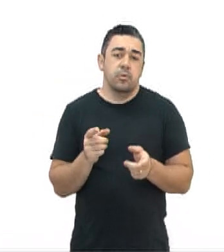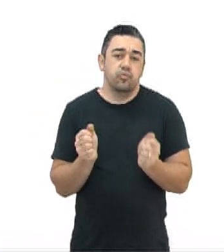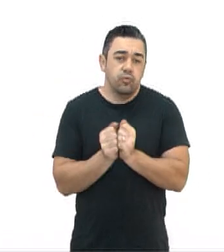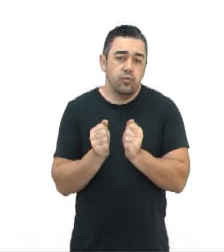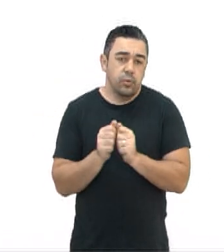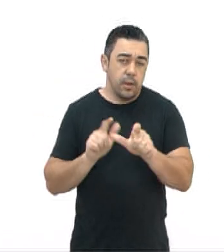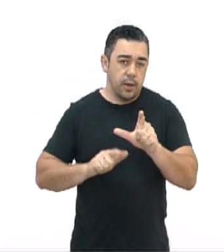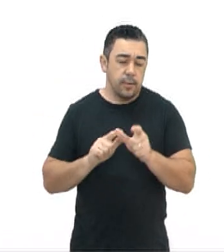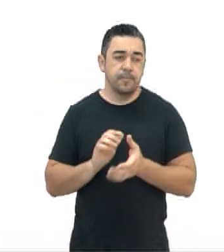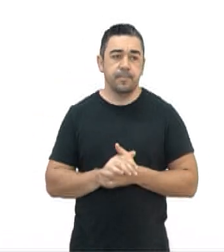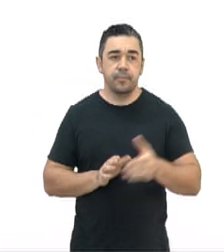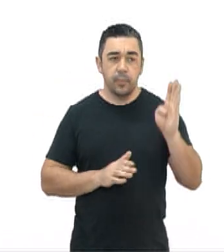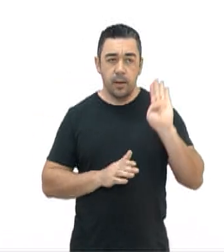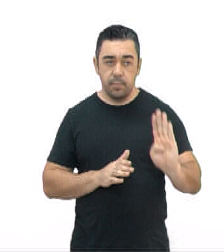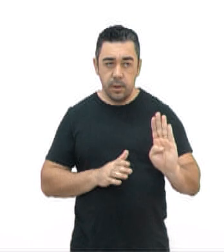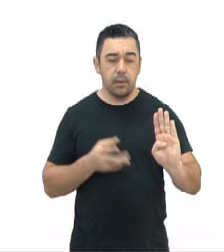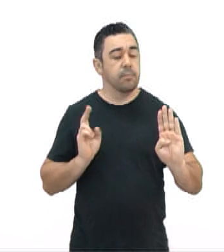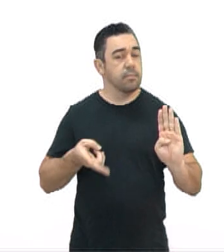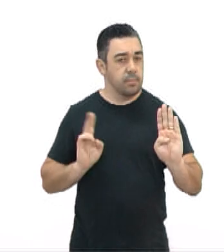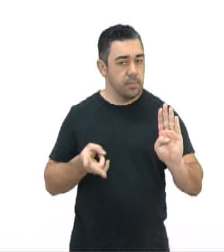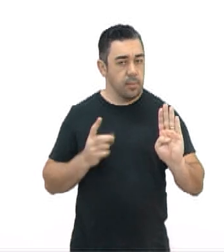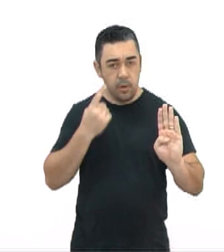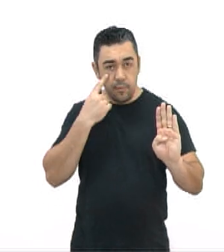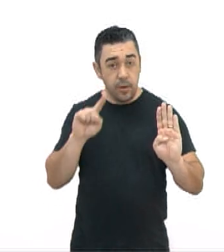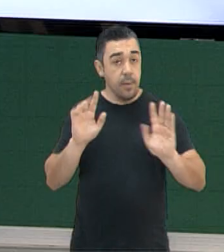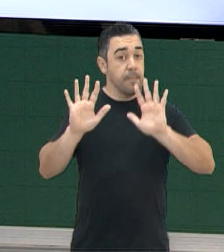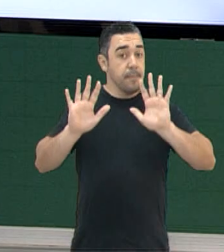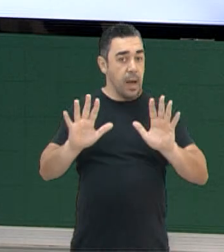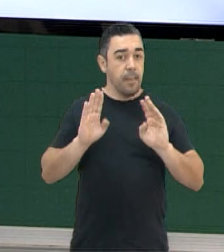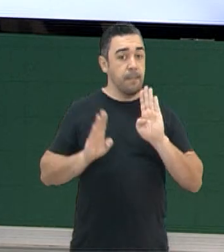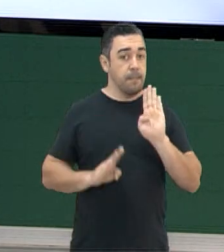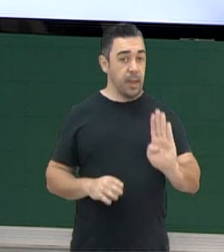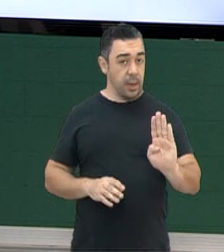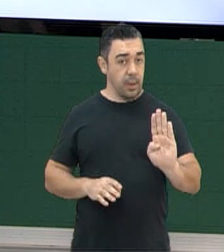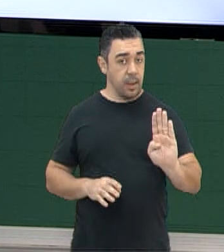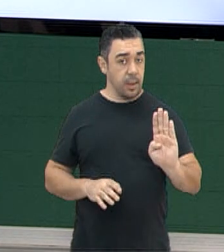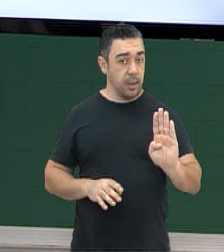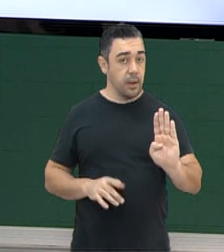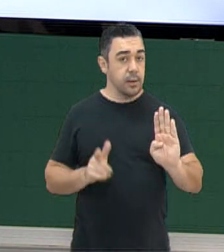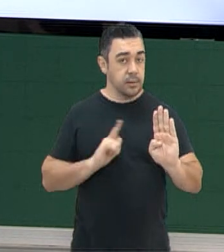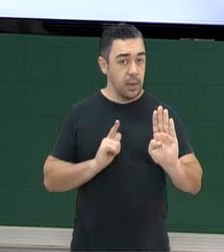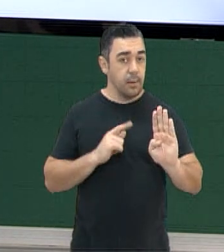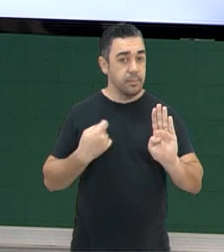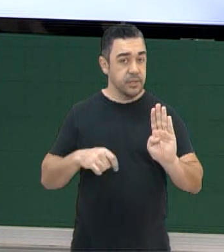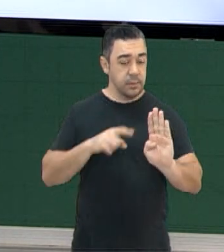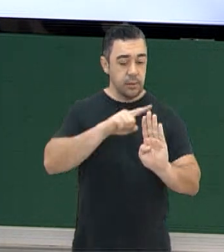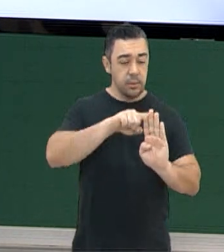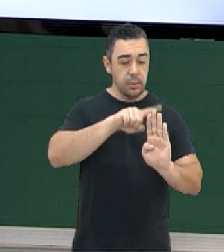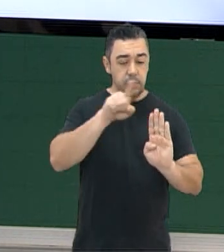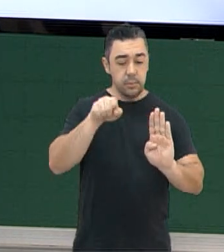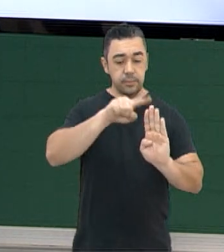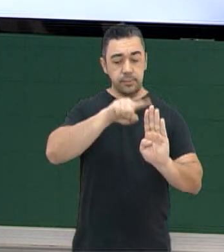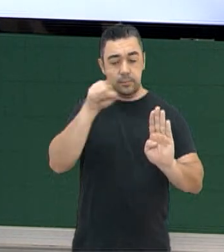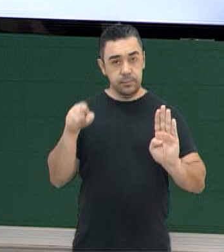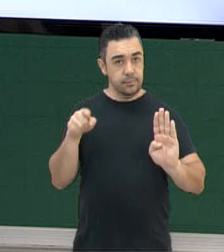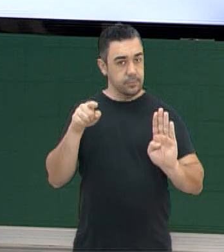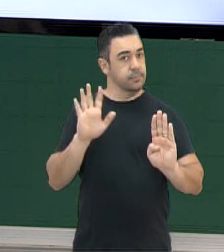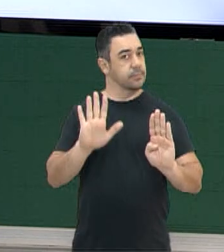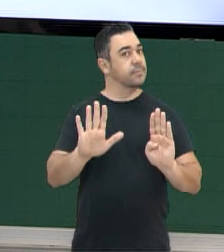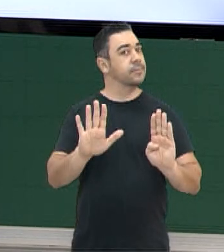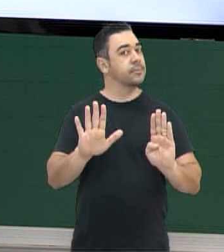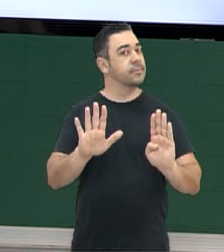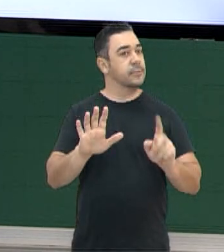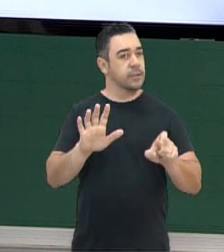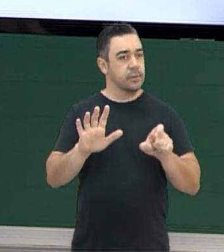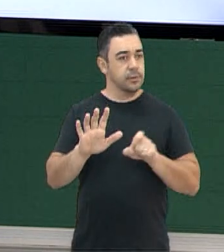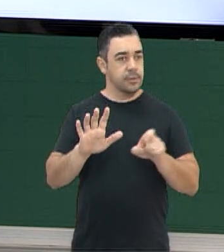literal. Na letra B, mesma coisa. Só que na letra B, eu tenho que fazer um joguinho da